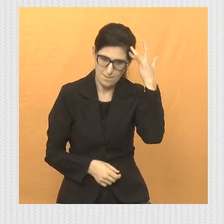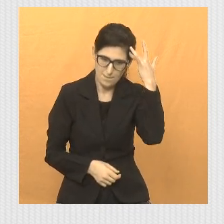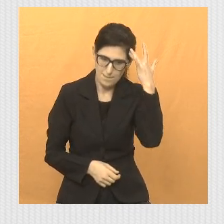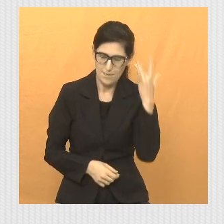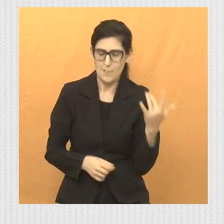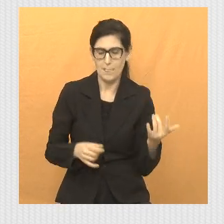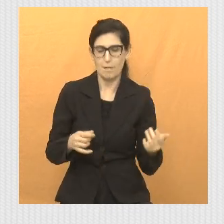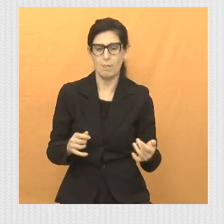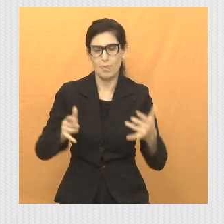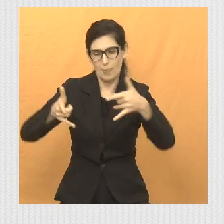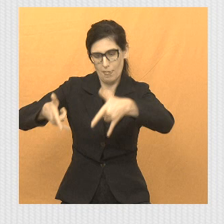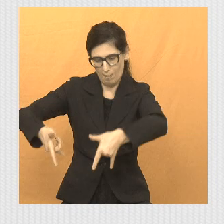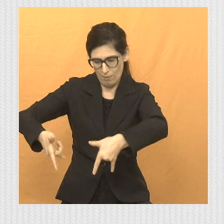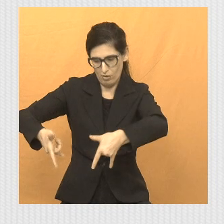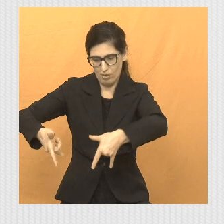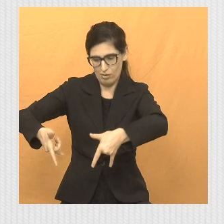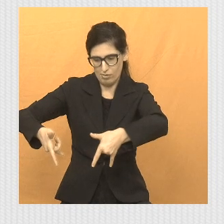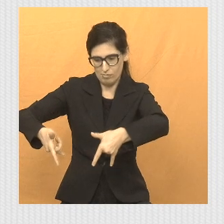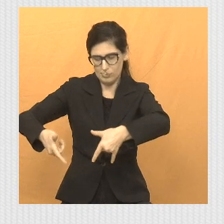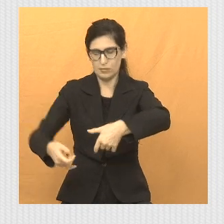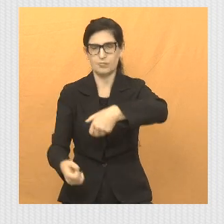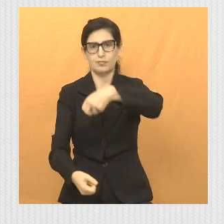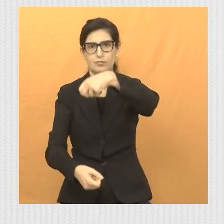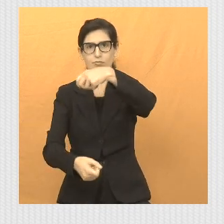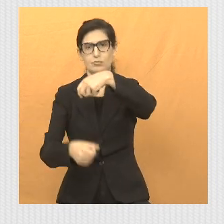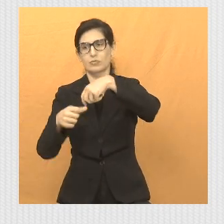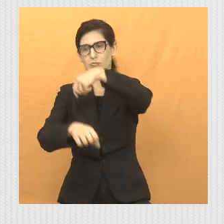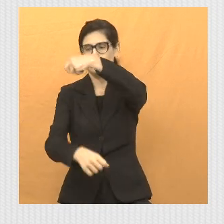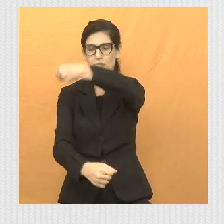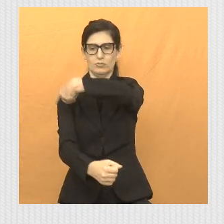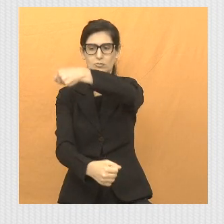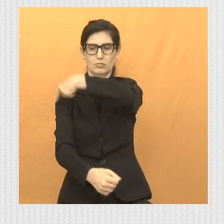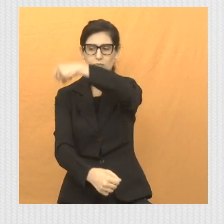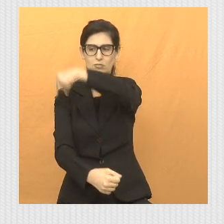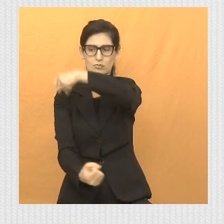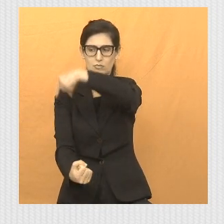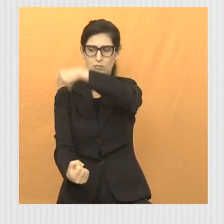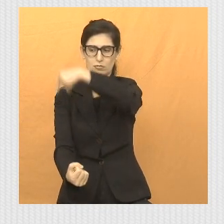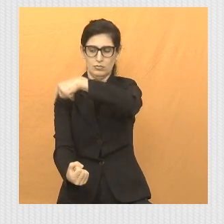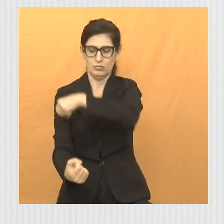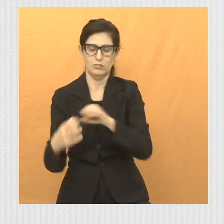no Hospital São Francisco quanto na Santa Casa. Próximo.